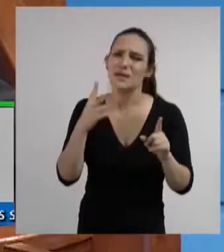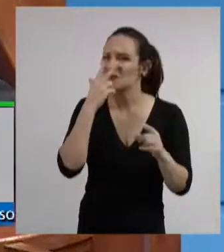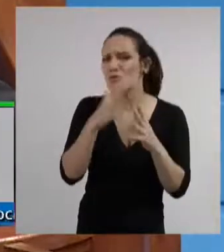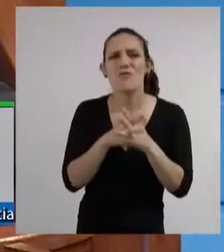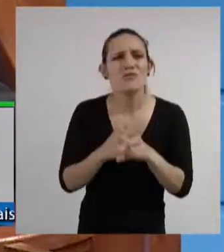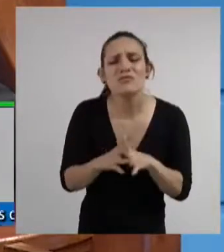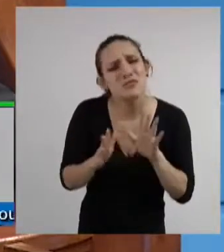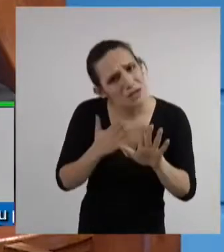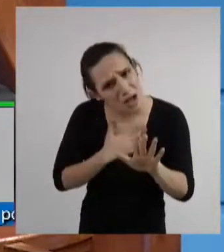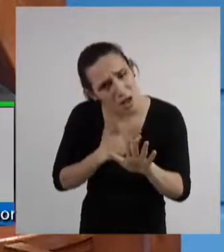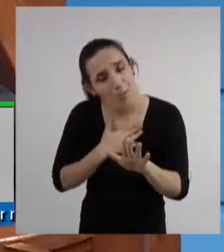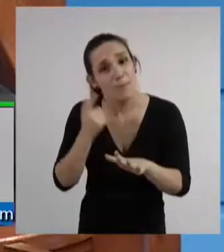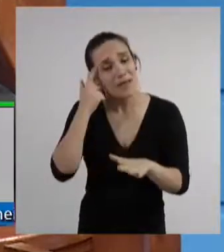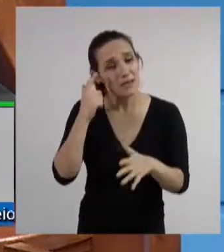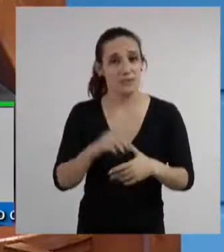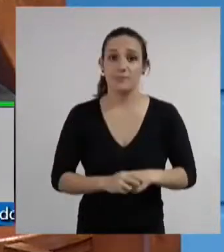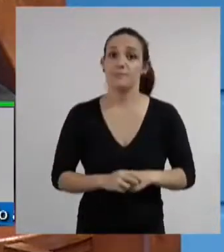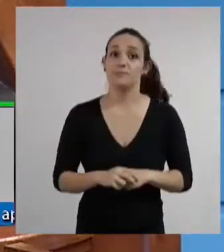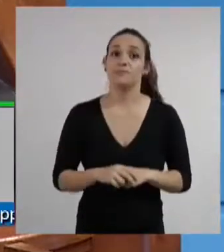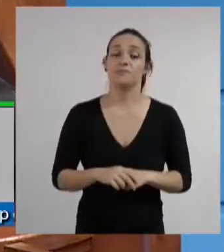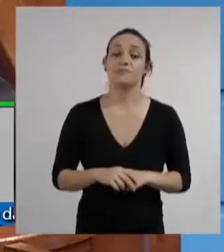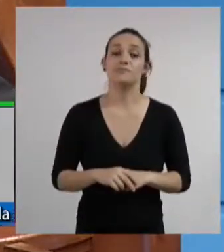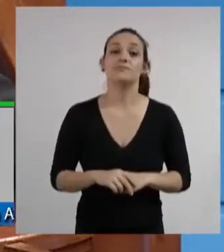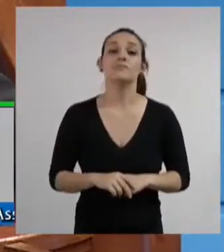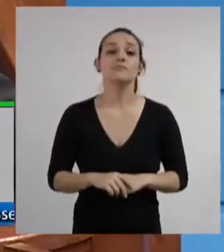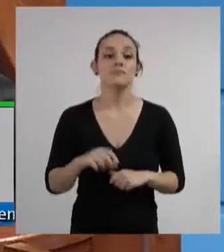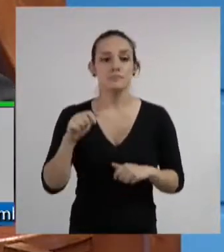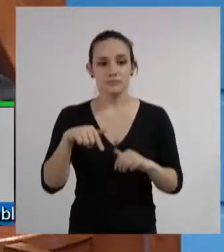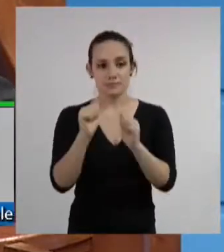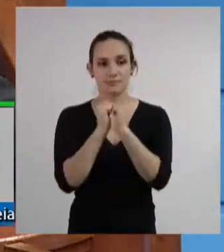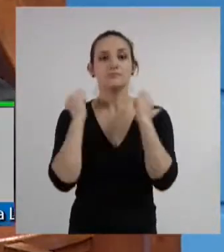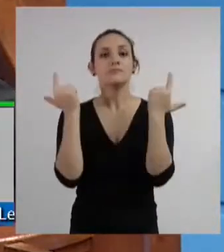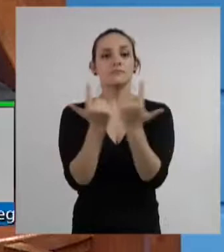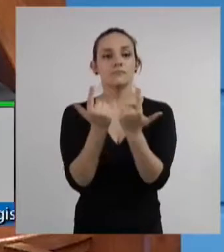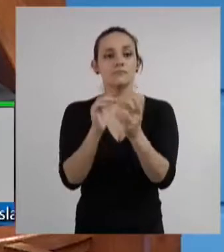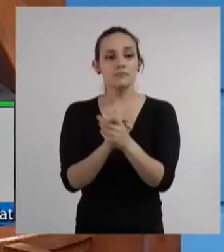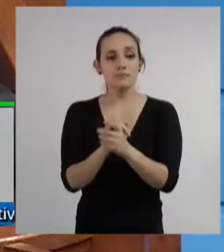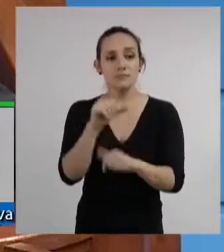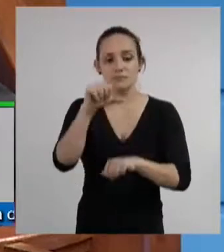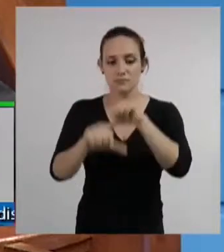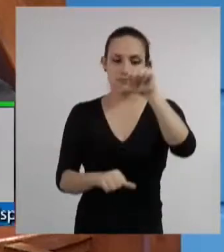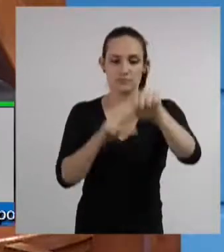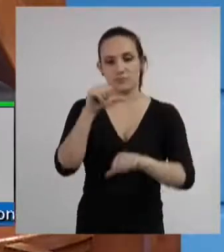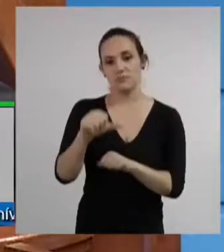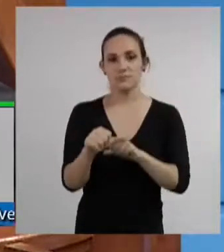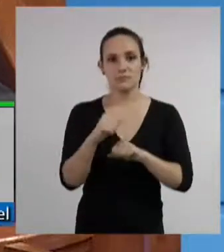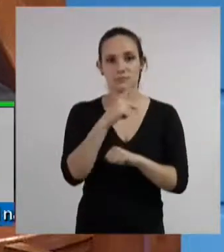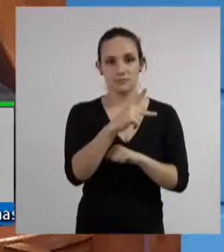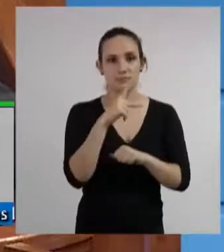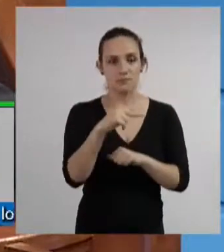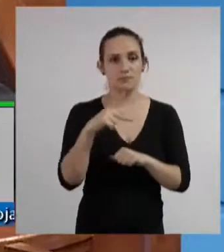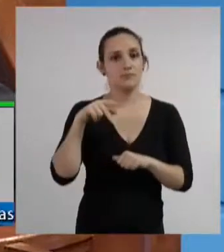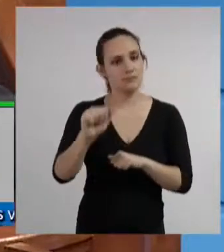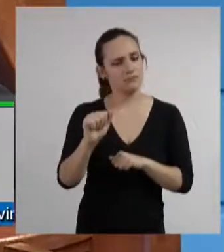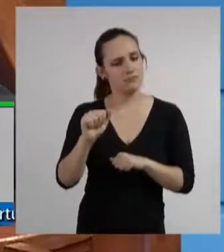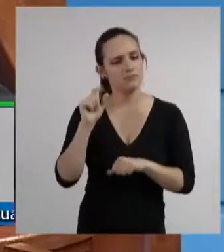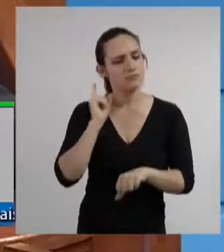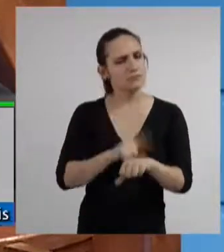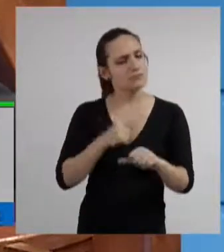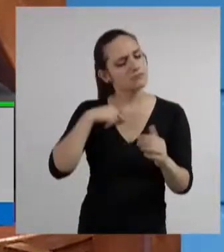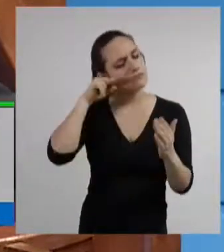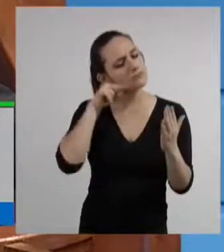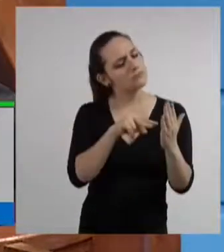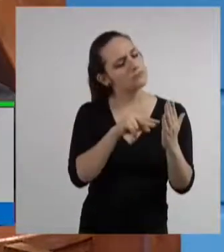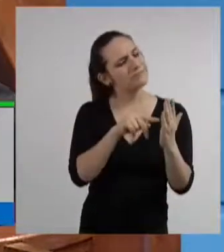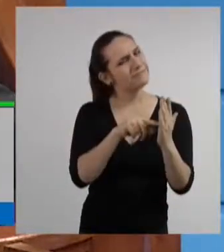Se essa casa faz uma alteração na revisão do PPA e percebe de que